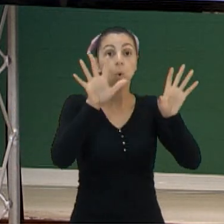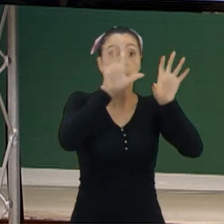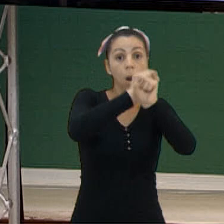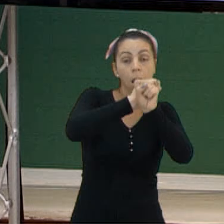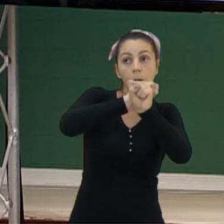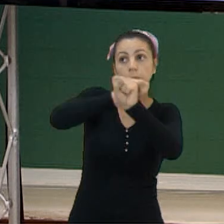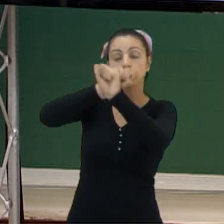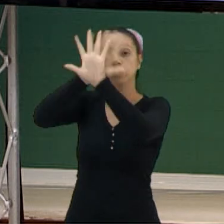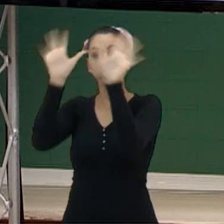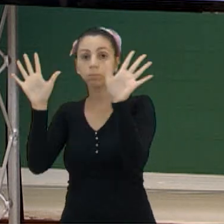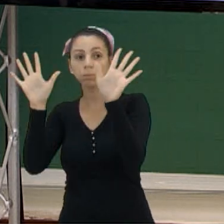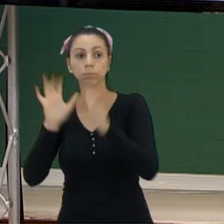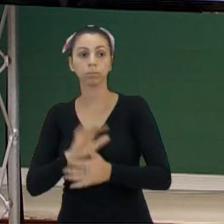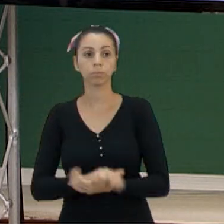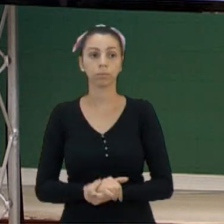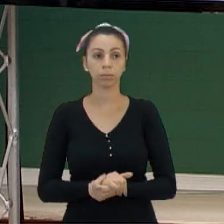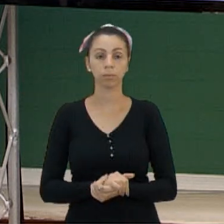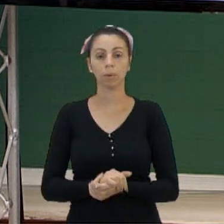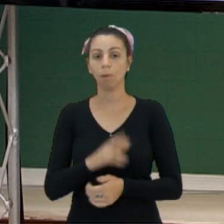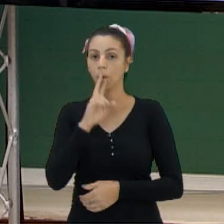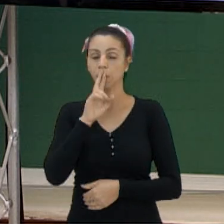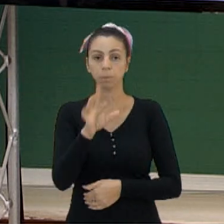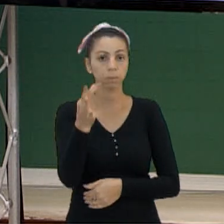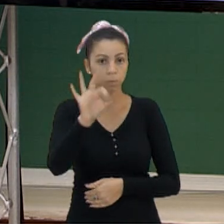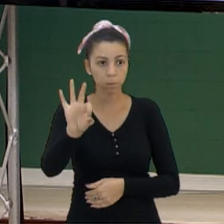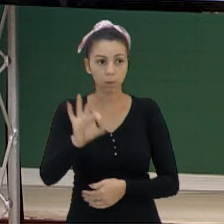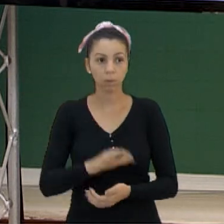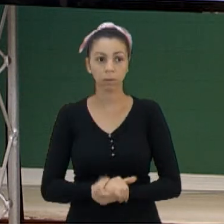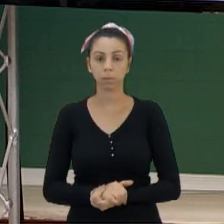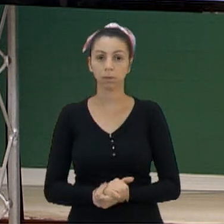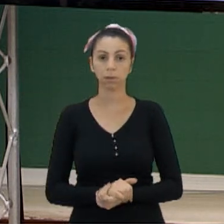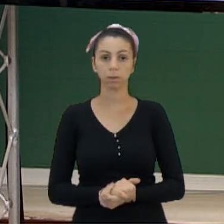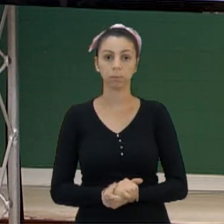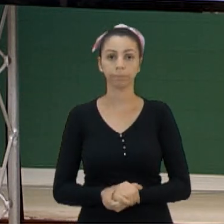barroco, né? Resposta certinha aí.